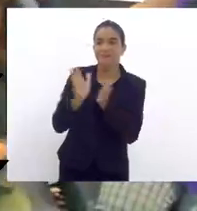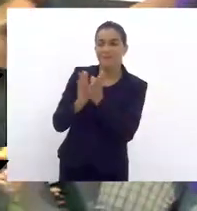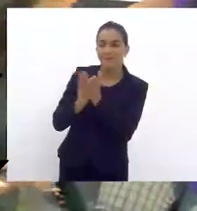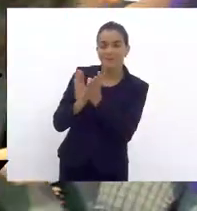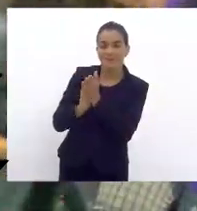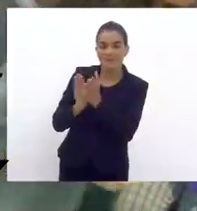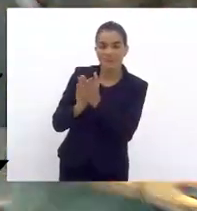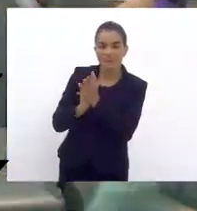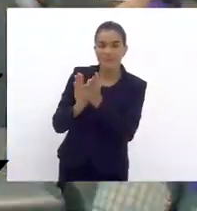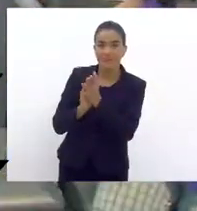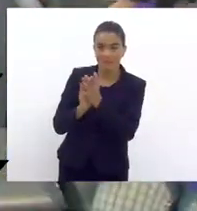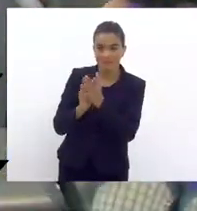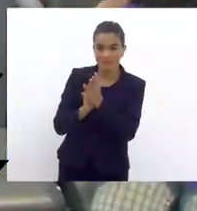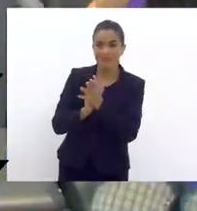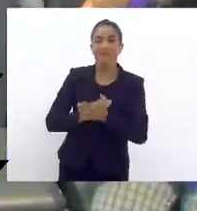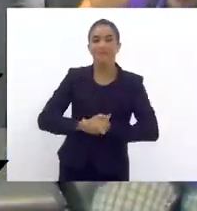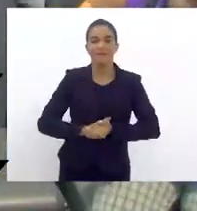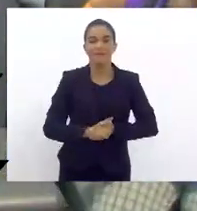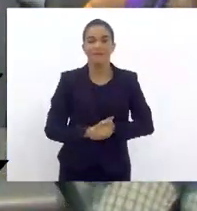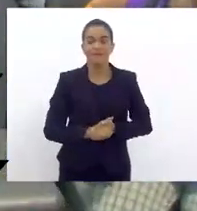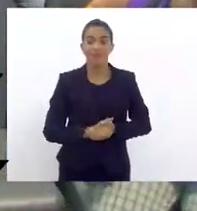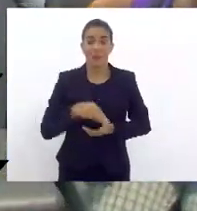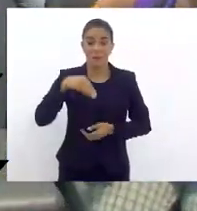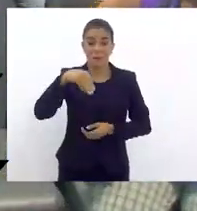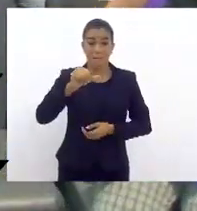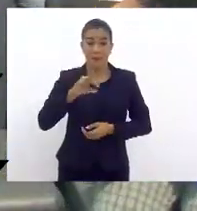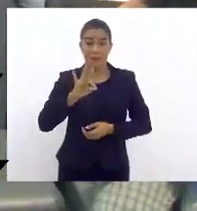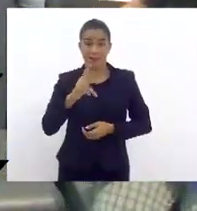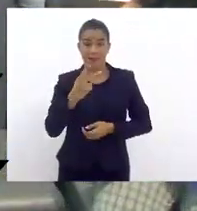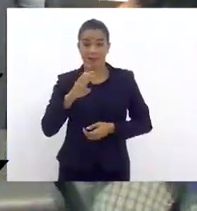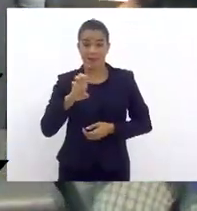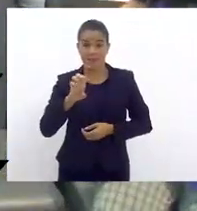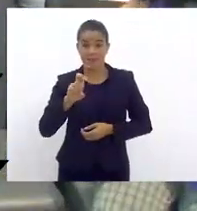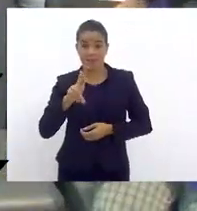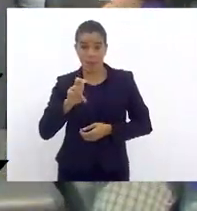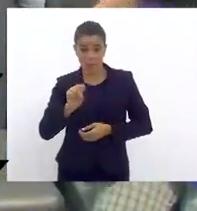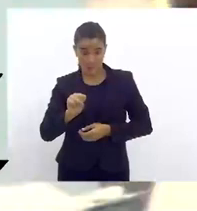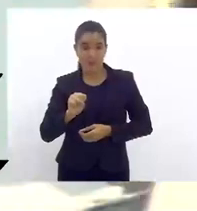Palmas o Mateus Aquino